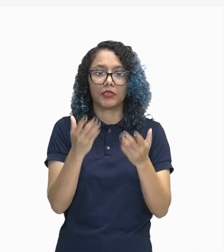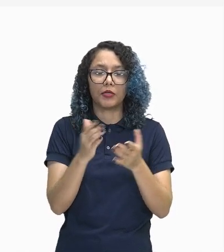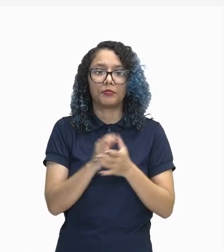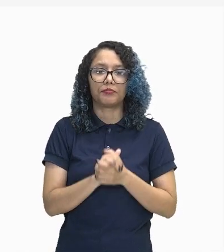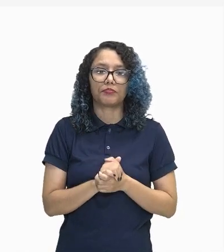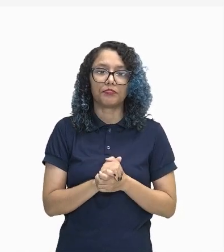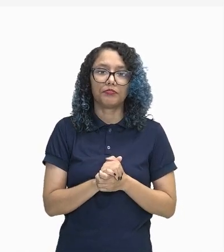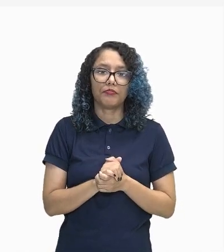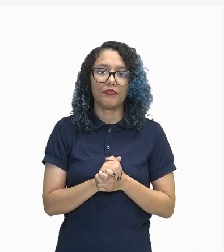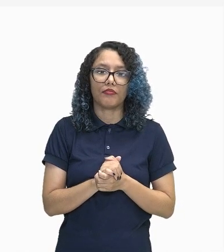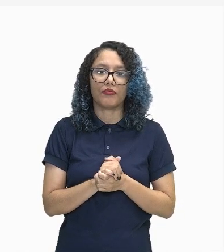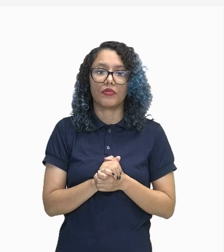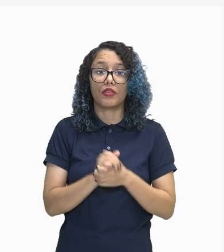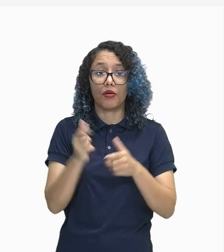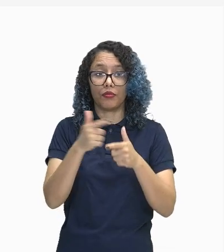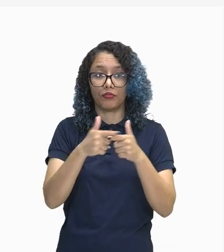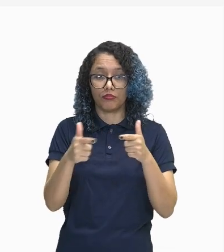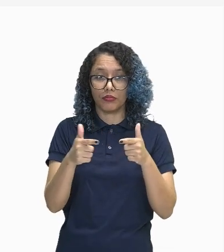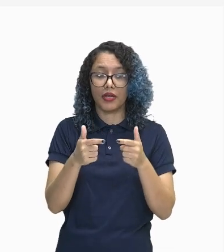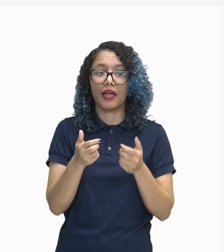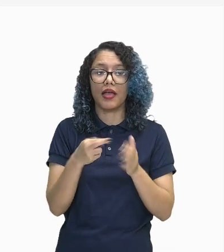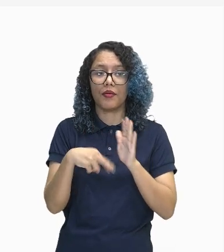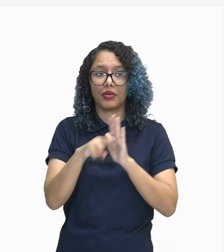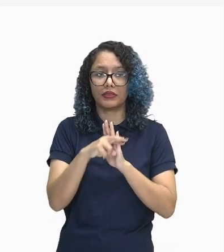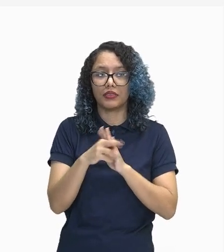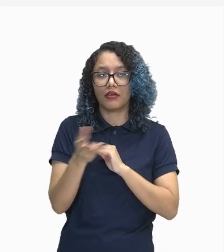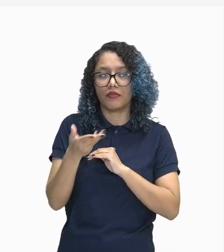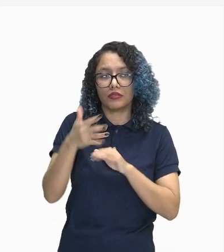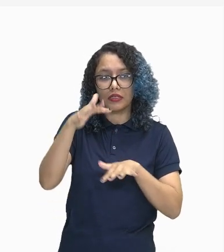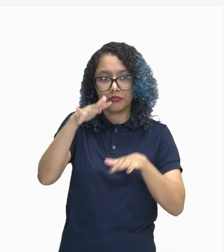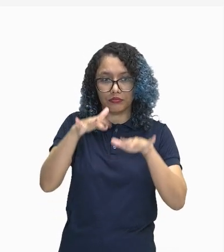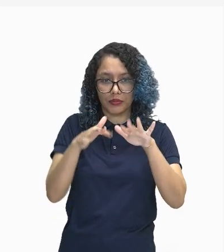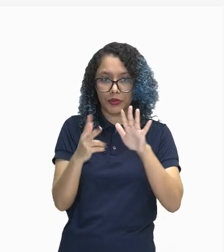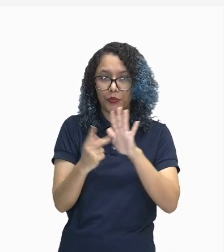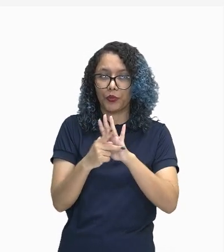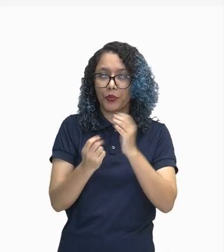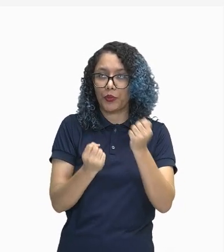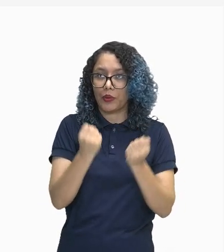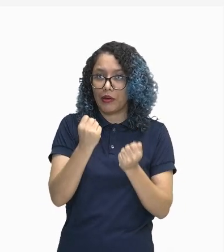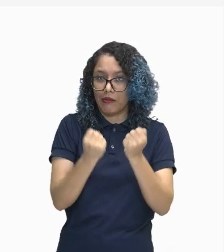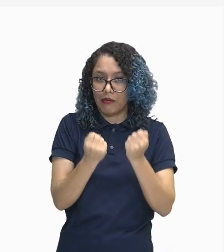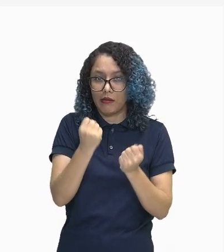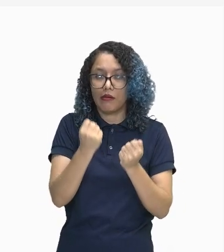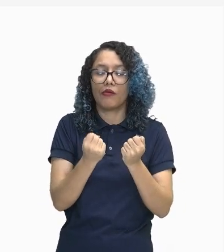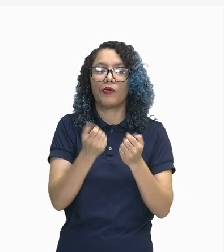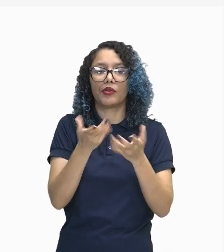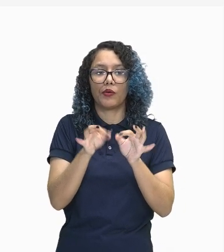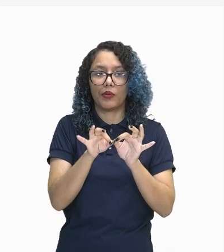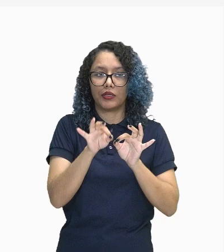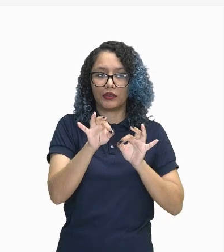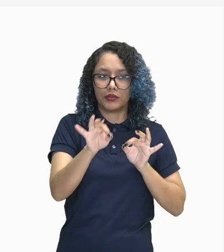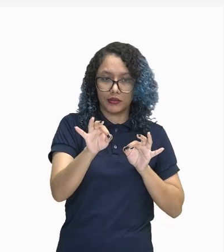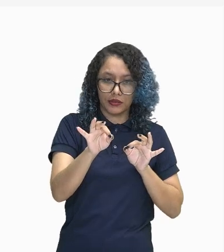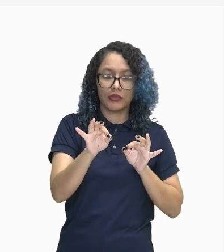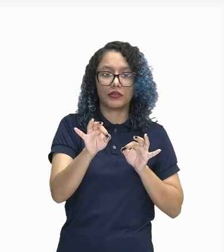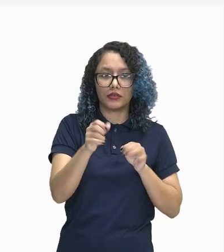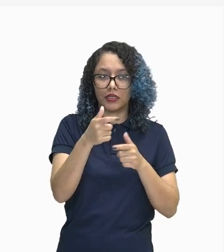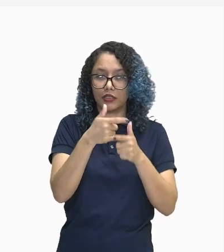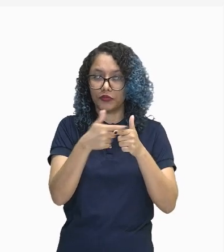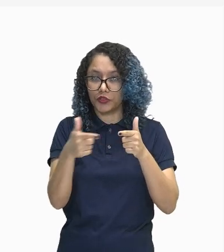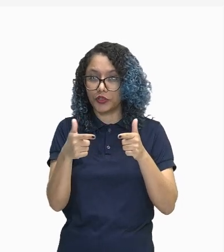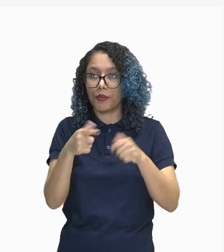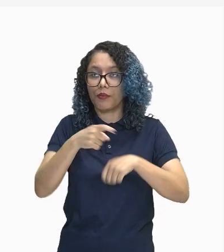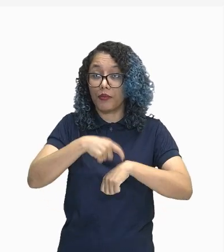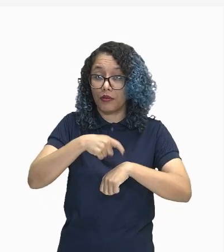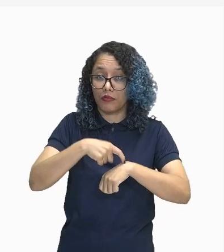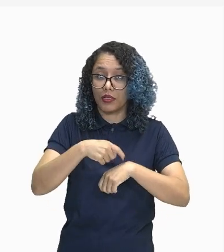hora, representa a velocidade média do carro, tá legal? Ou seja, a distância percorrida por uma unidade de tempo.